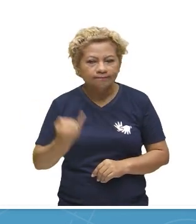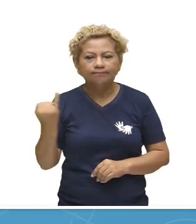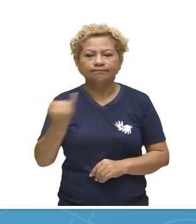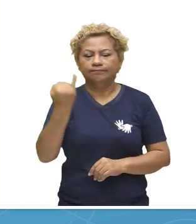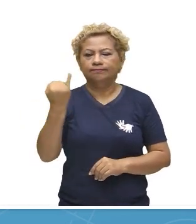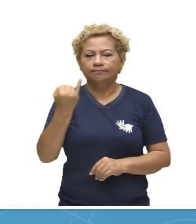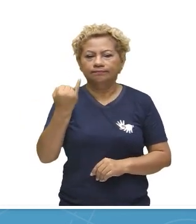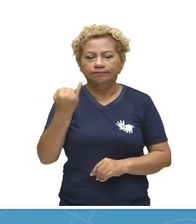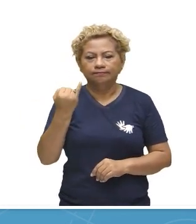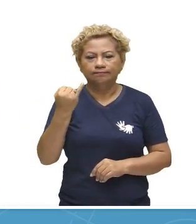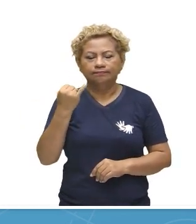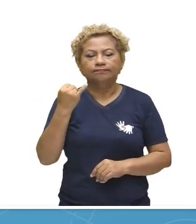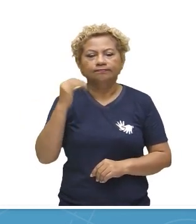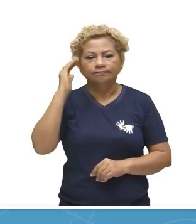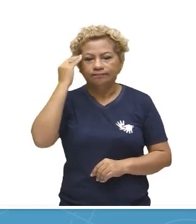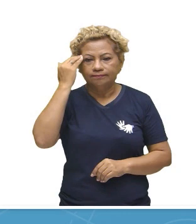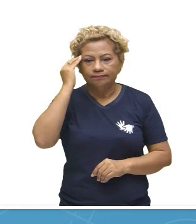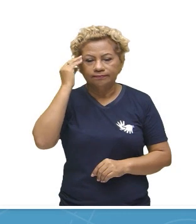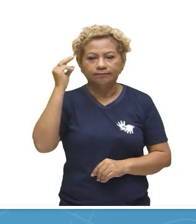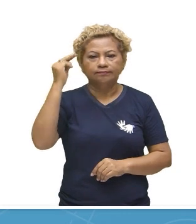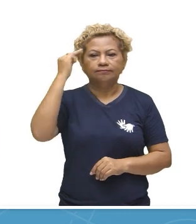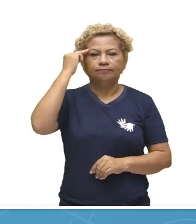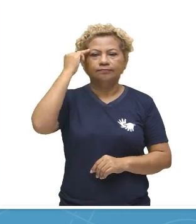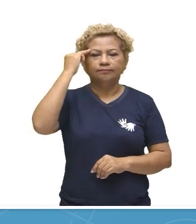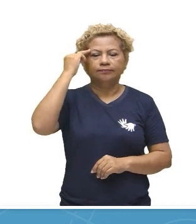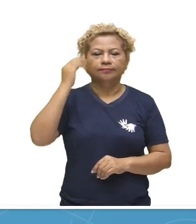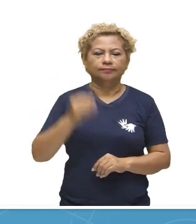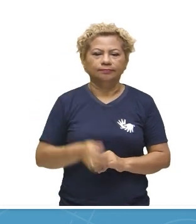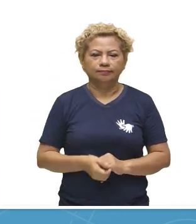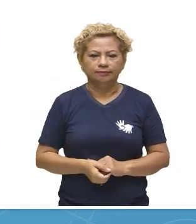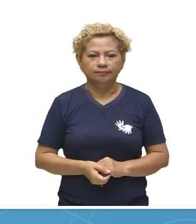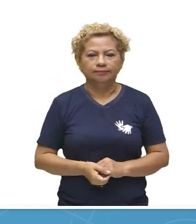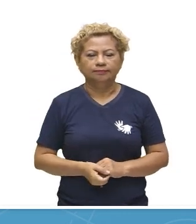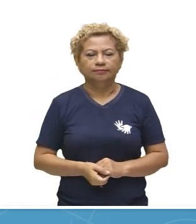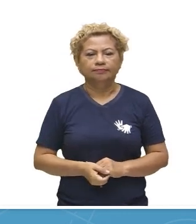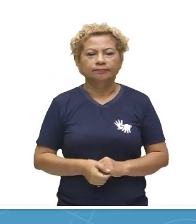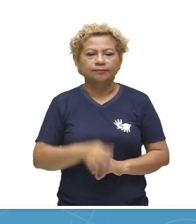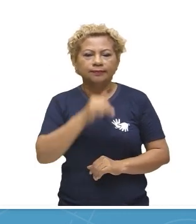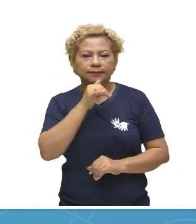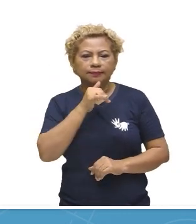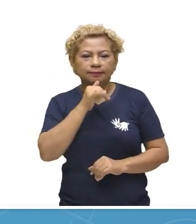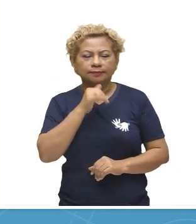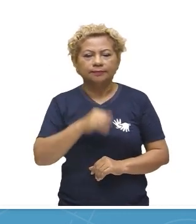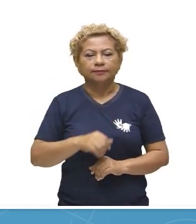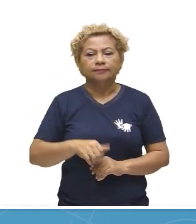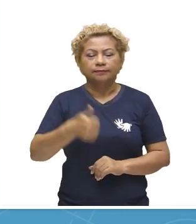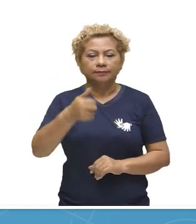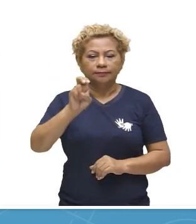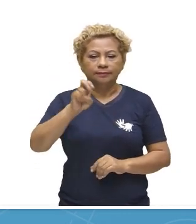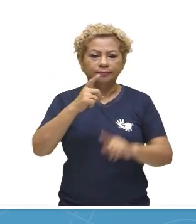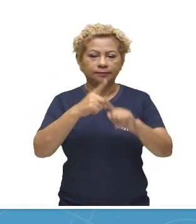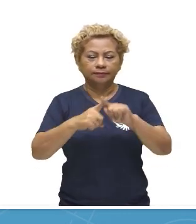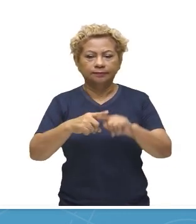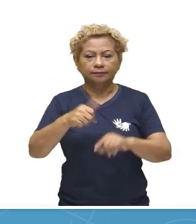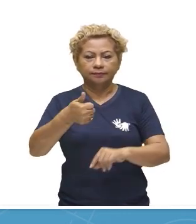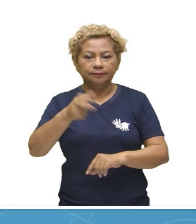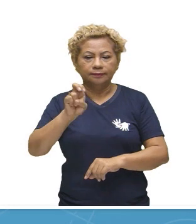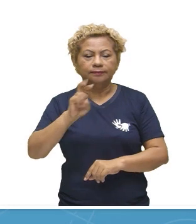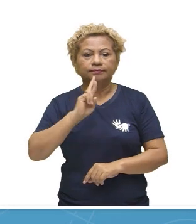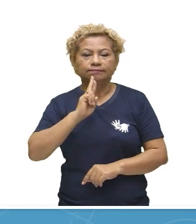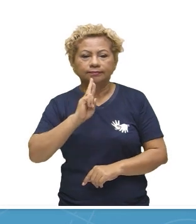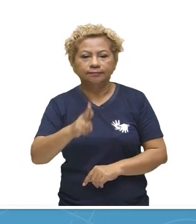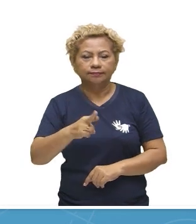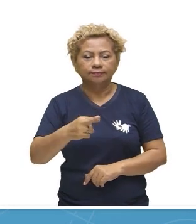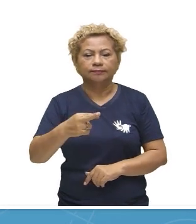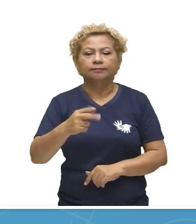passar dos exemplos que a gente vai resolvendo, né? 225, raiz quadrada, 15,